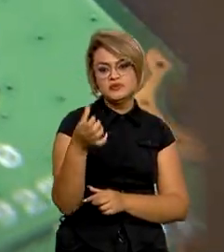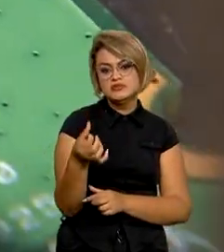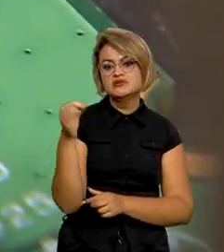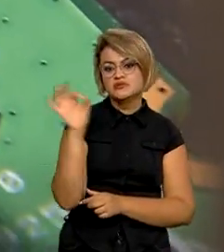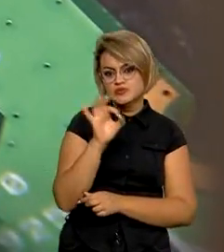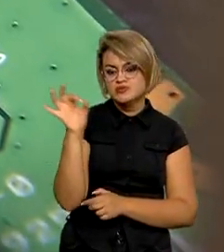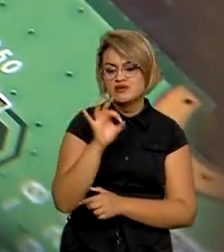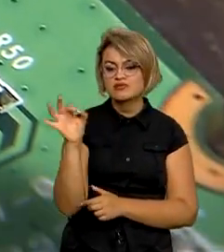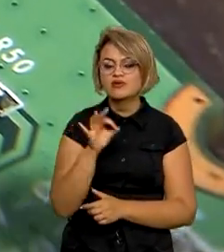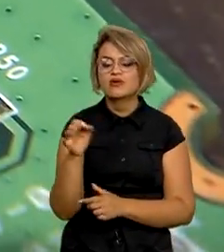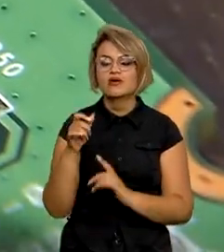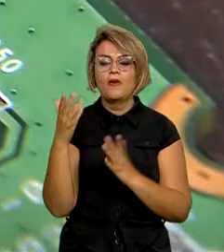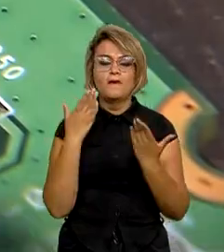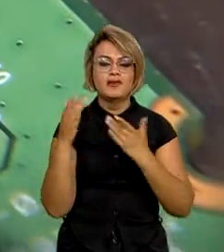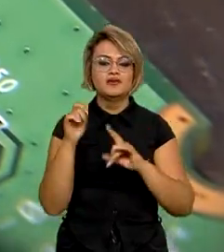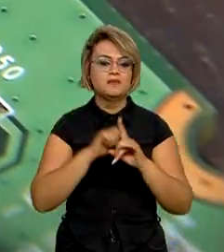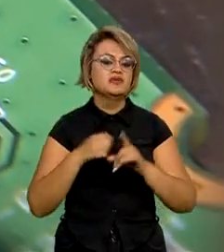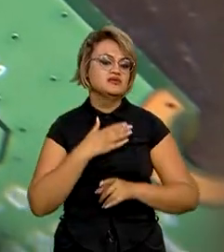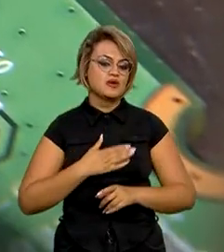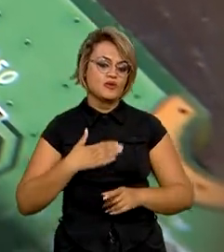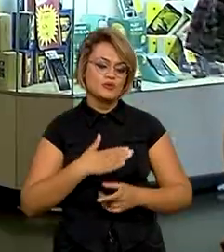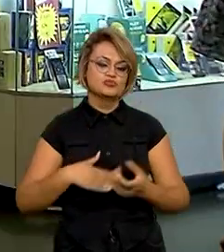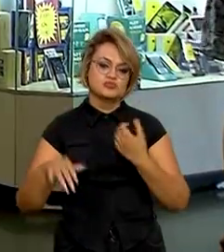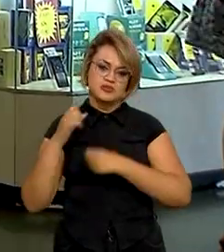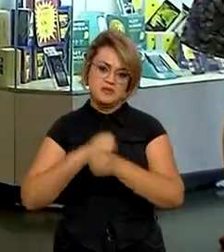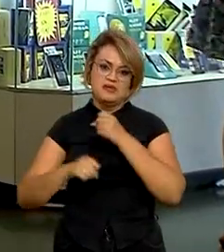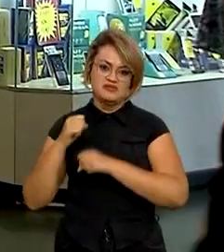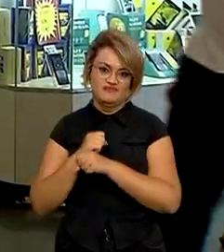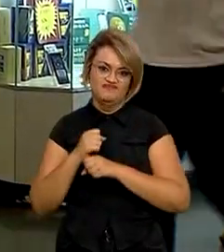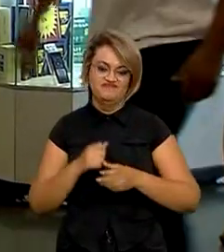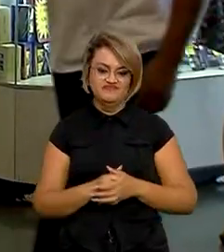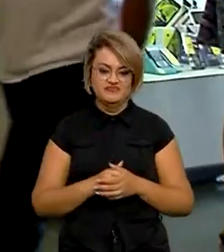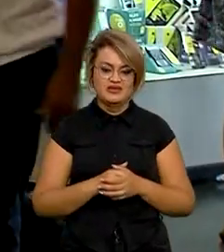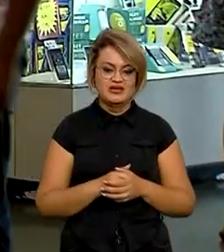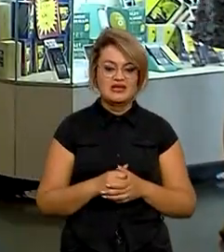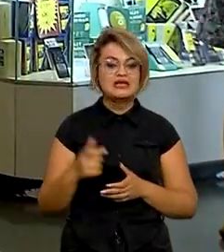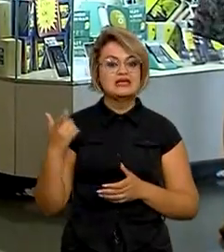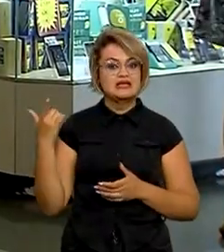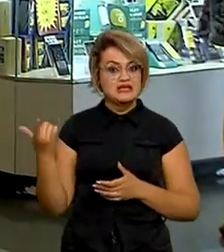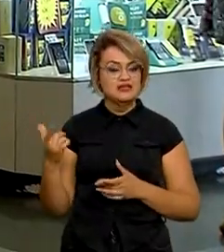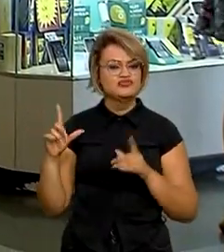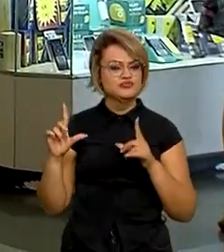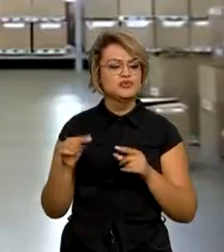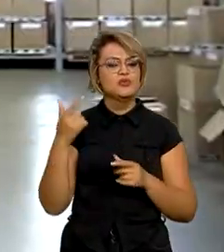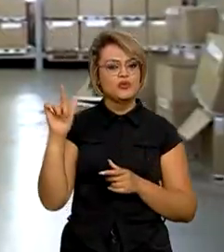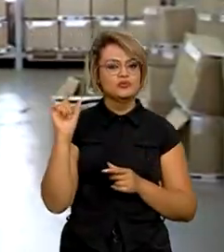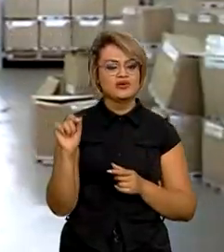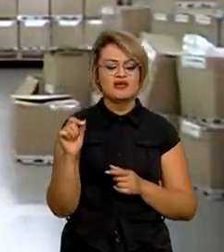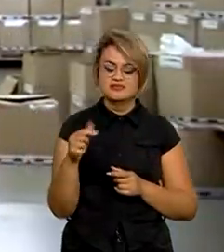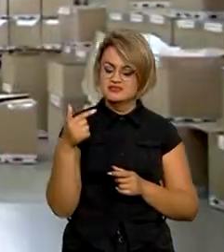19,6% em relação a agosto de 2022. O volume também caiu